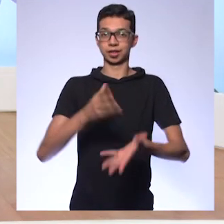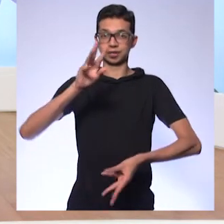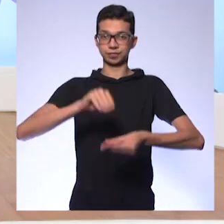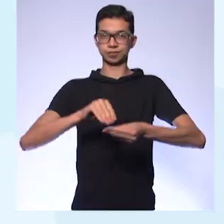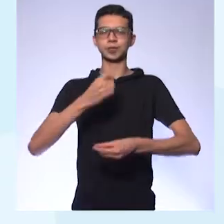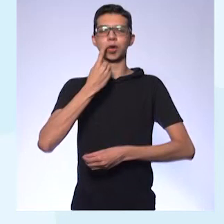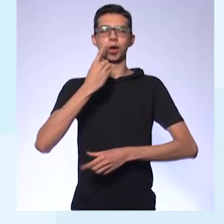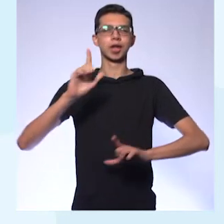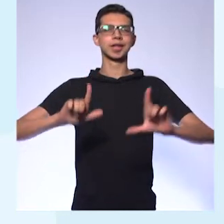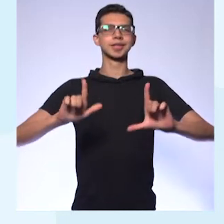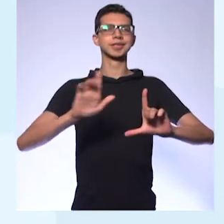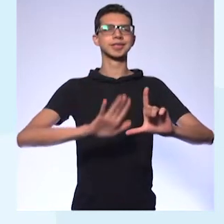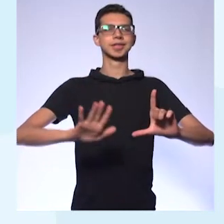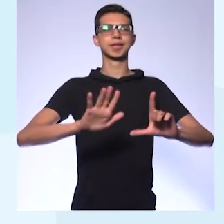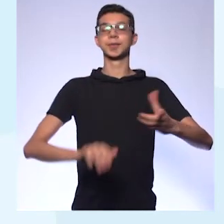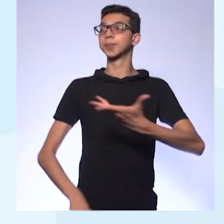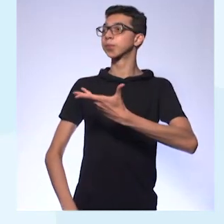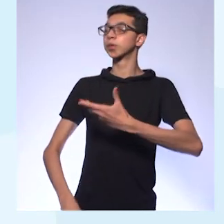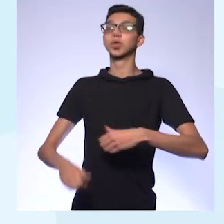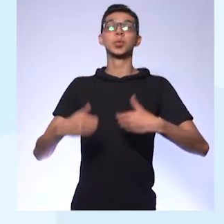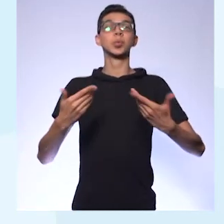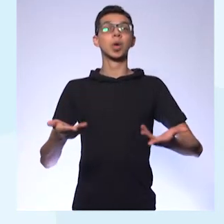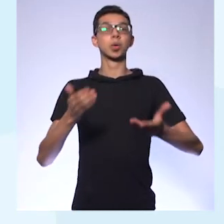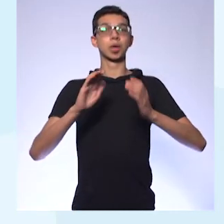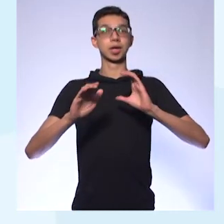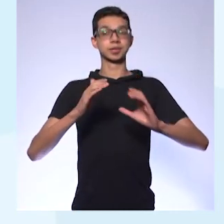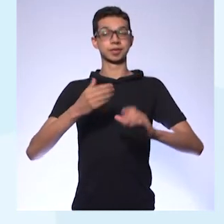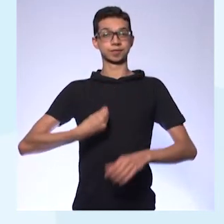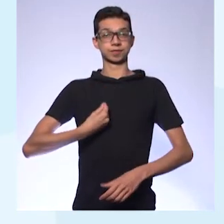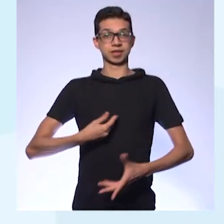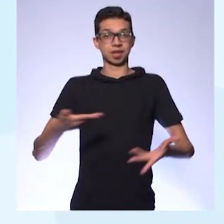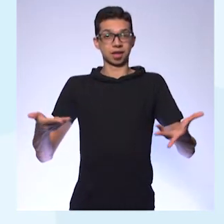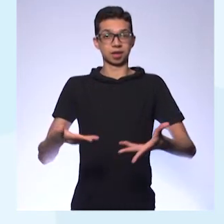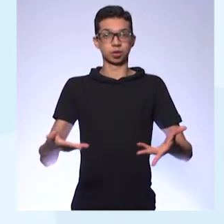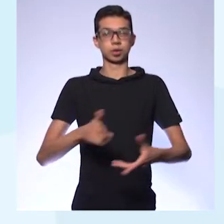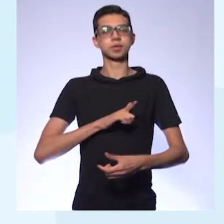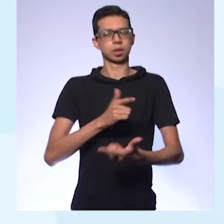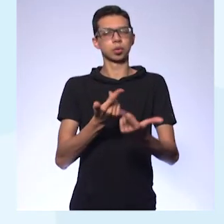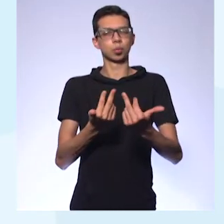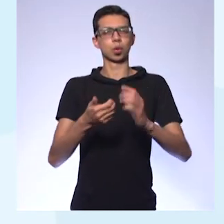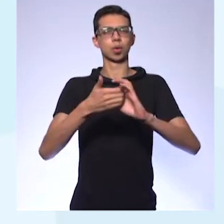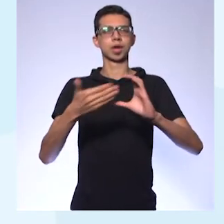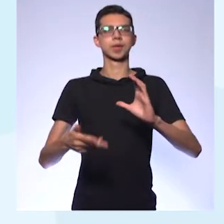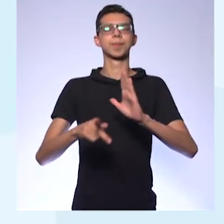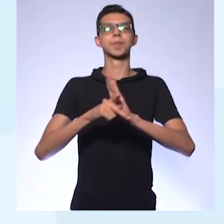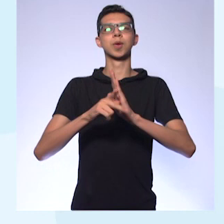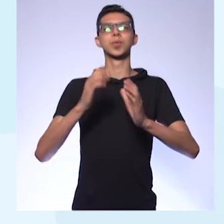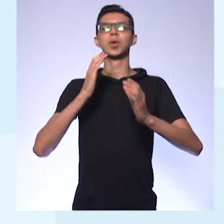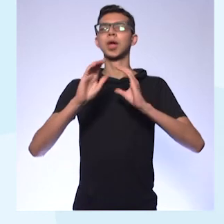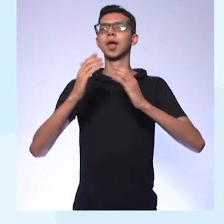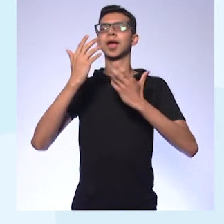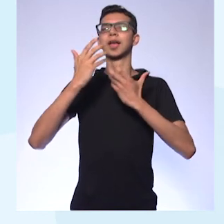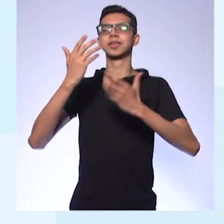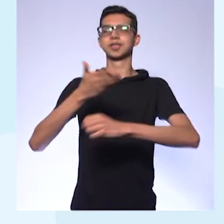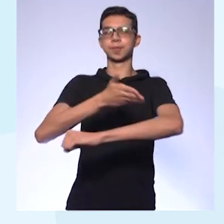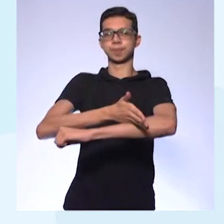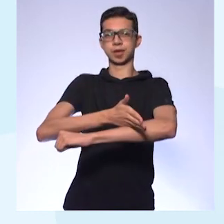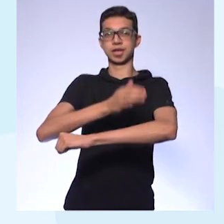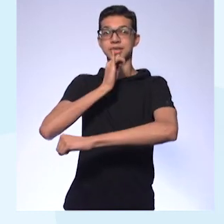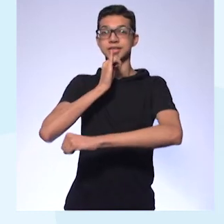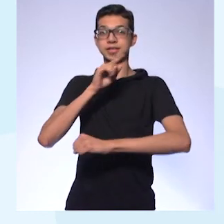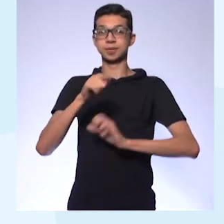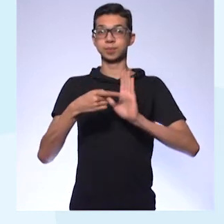tela. Quais canções da atualidade possuem as mesmas características das cantigas medievais? Dê exemplos apontando